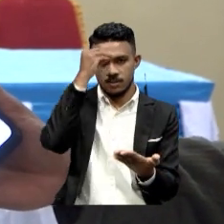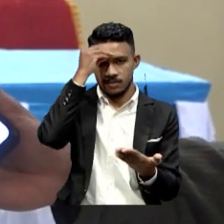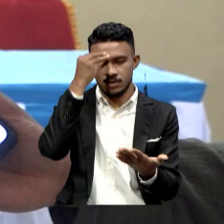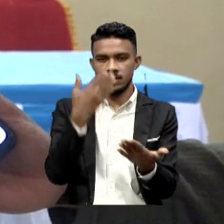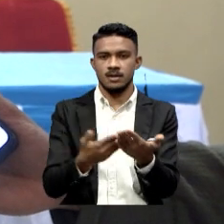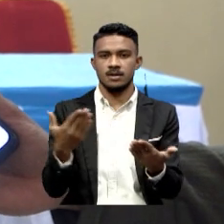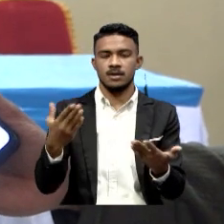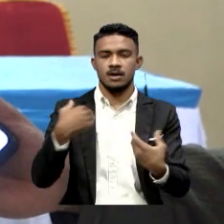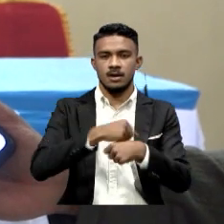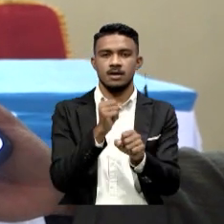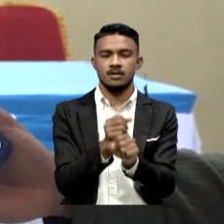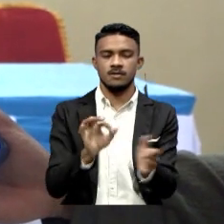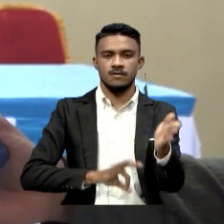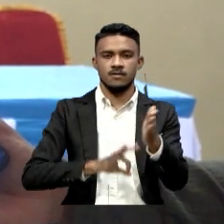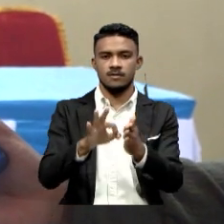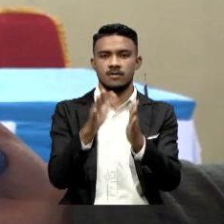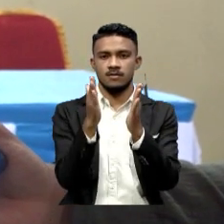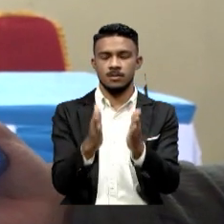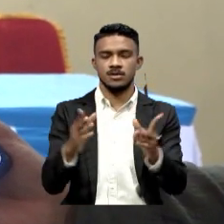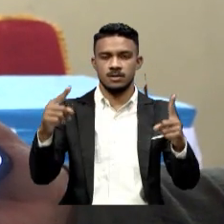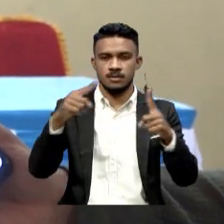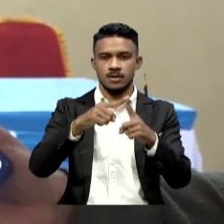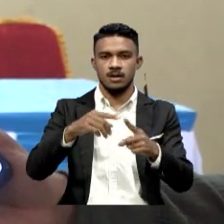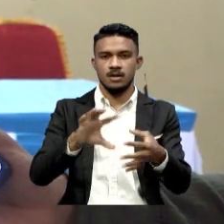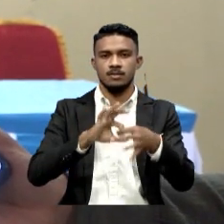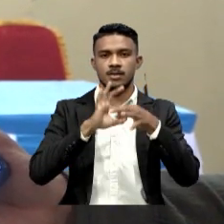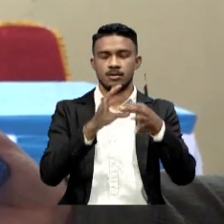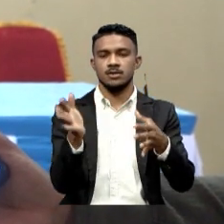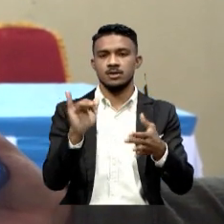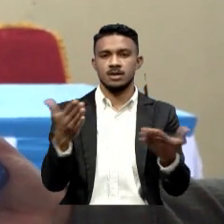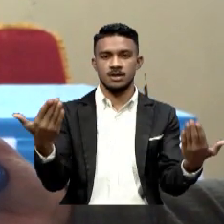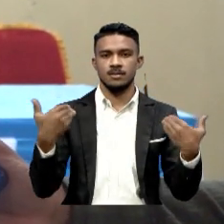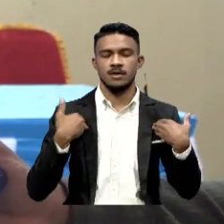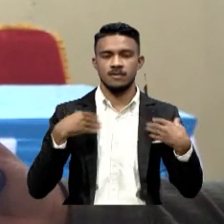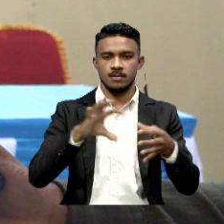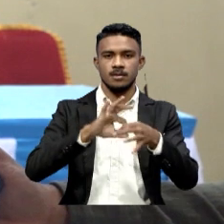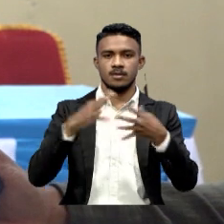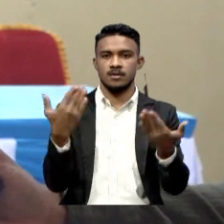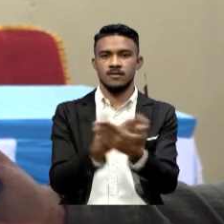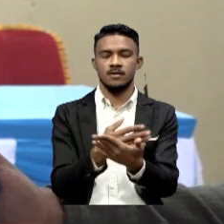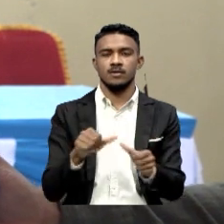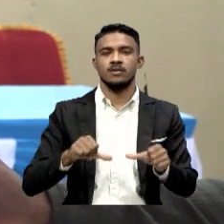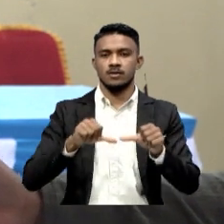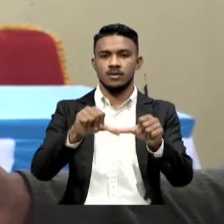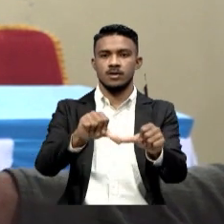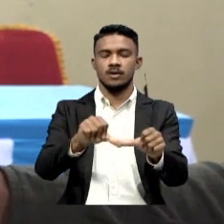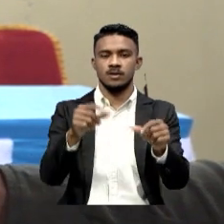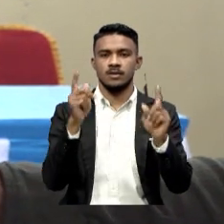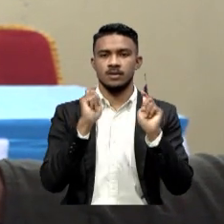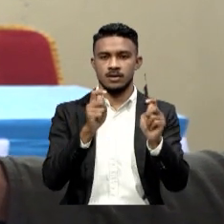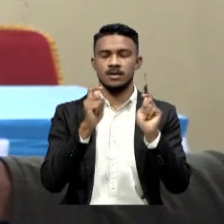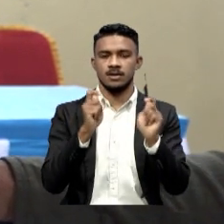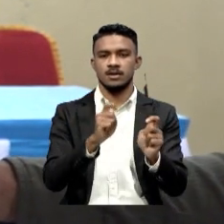mandato para tu halo formação cadrização ba membro sira neve existe membro fundo ser neve mai te continue recruta lili estudante